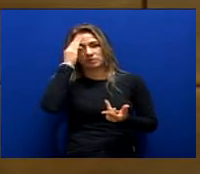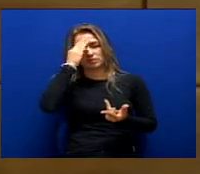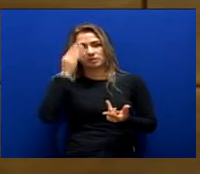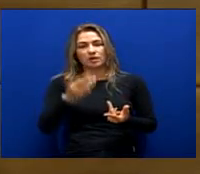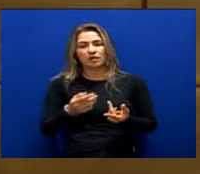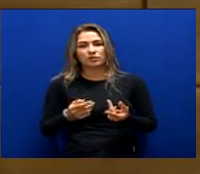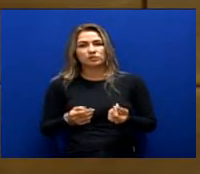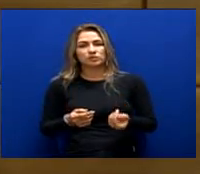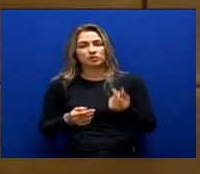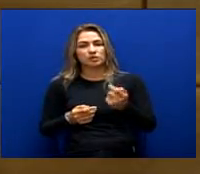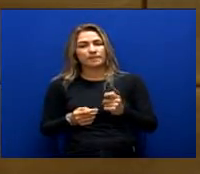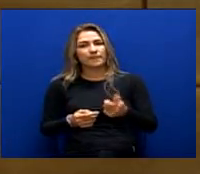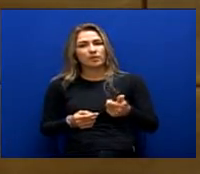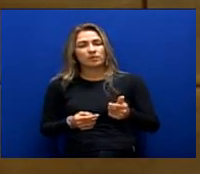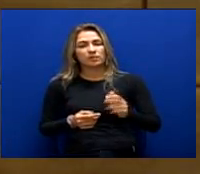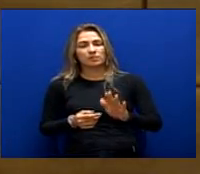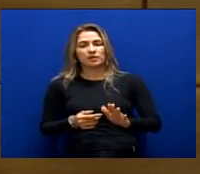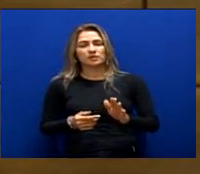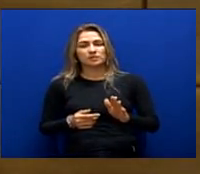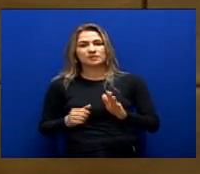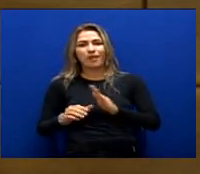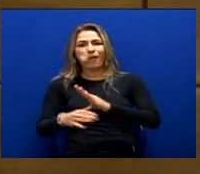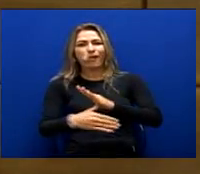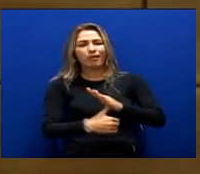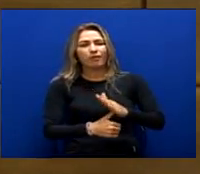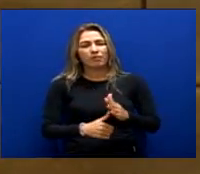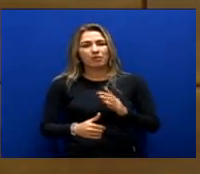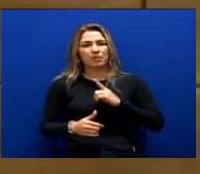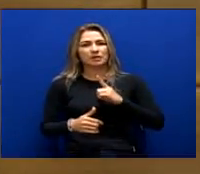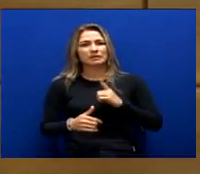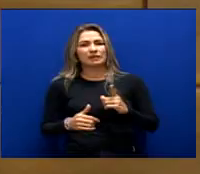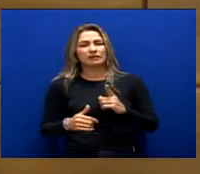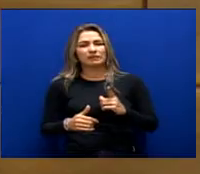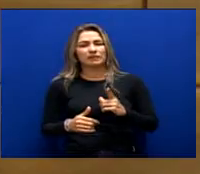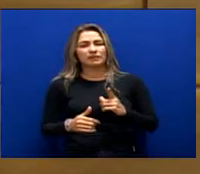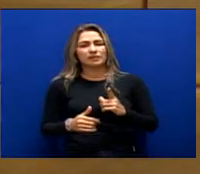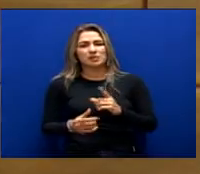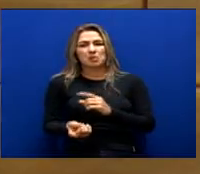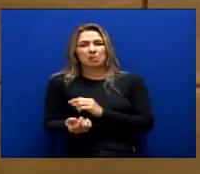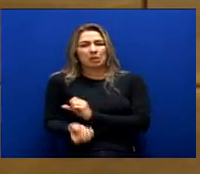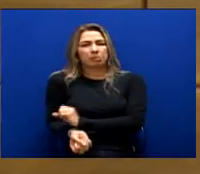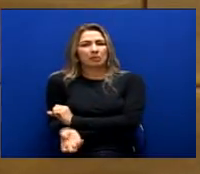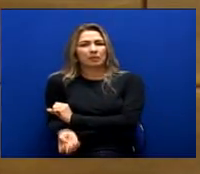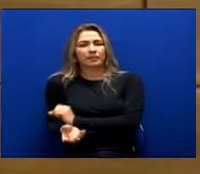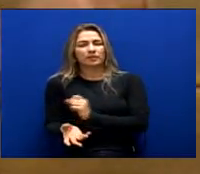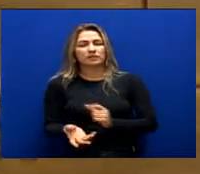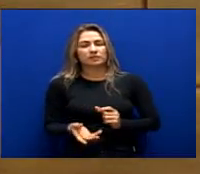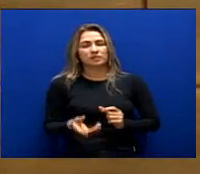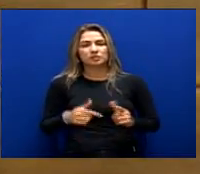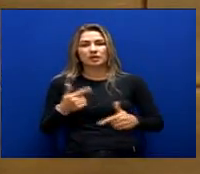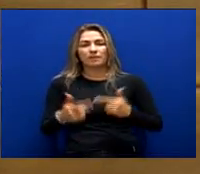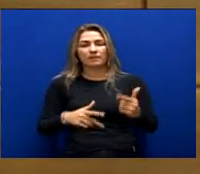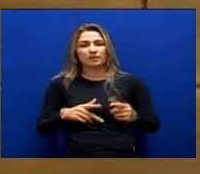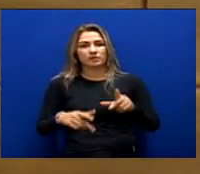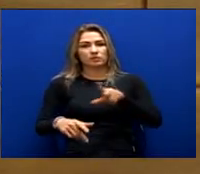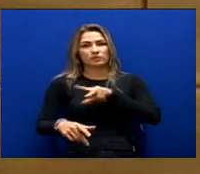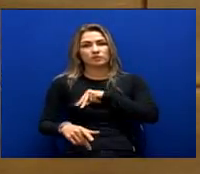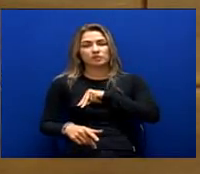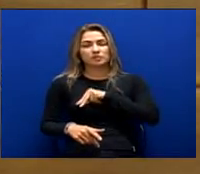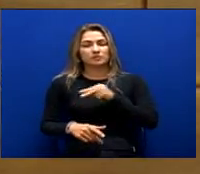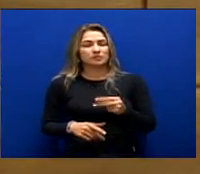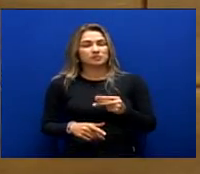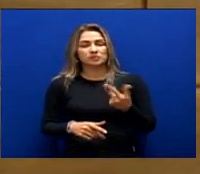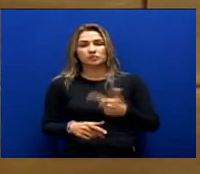esse e se pouco ainda sofre desvios e não é fiscalizado e ou não é fiscalizado no tempo devido